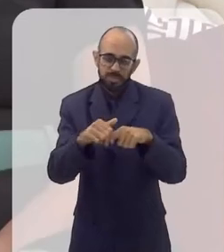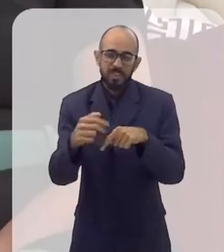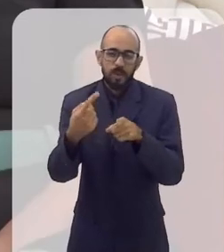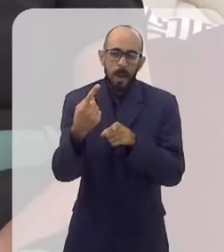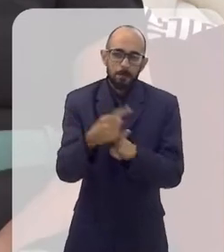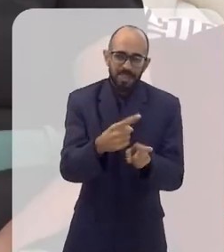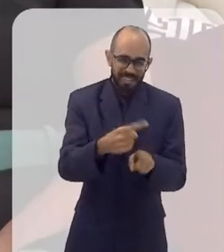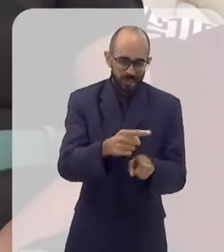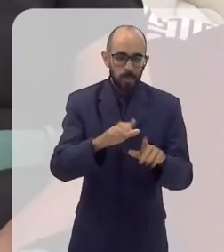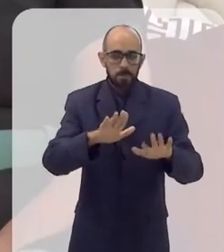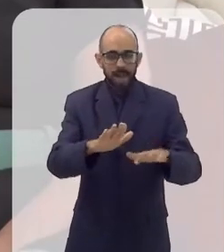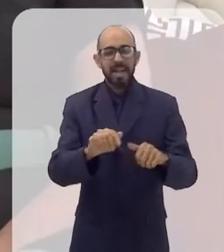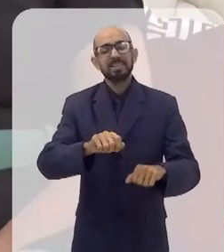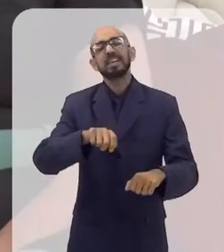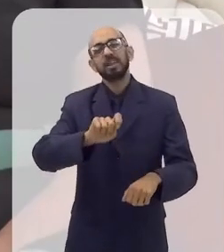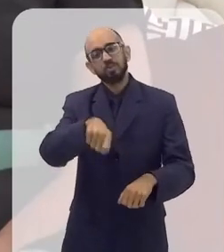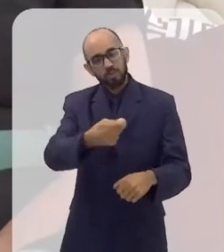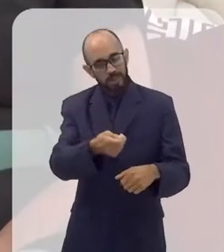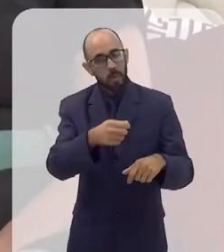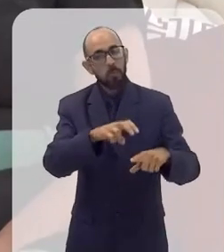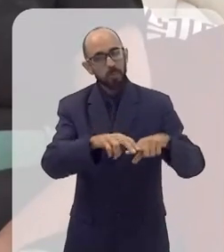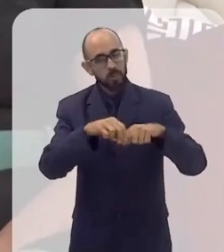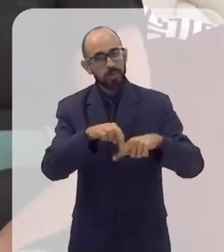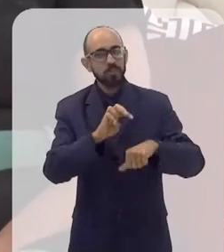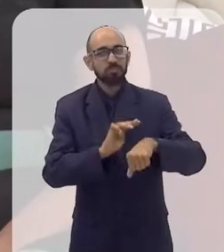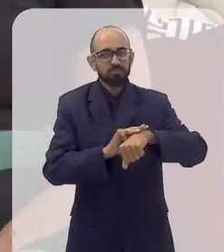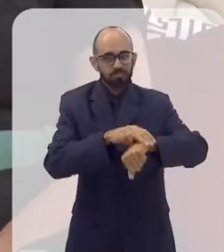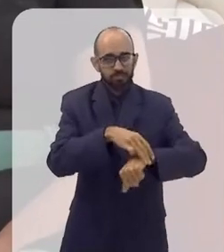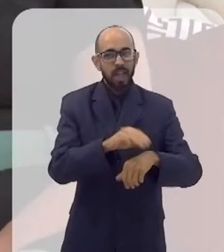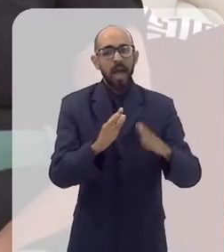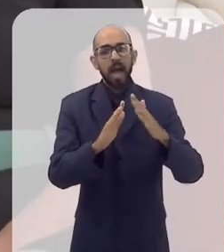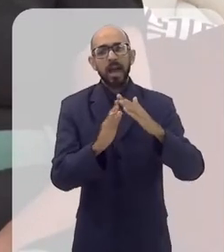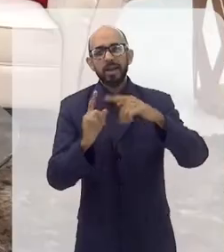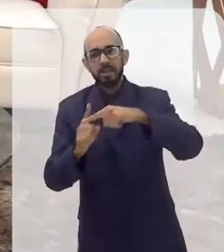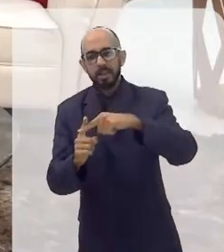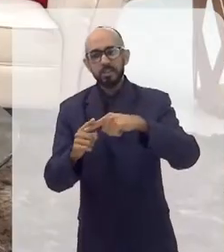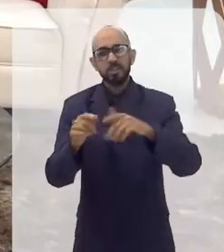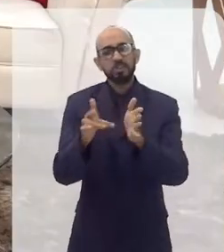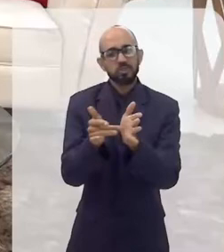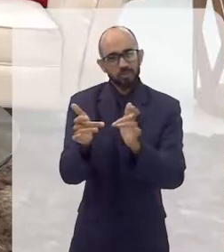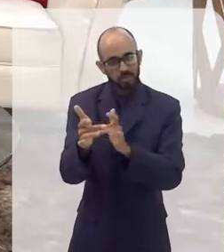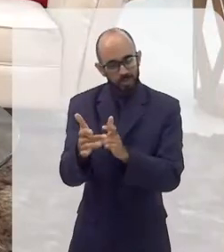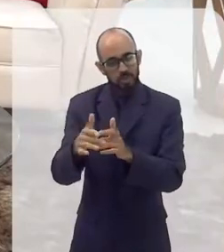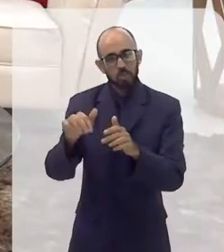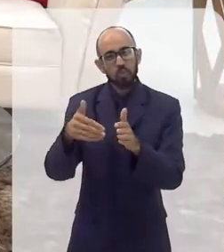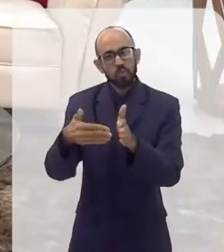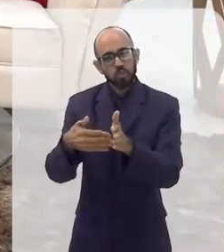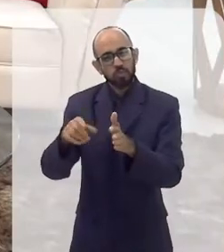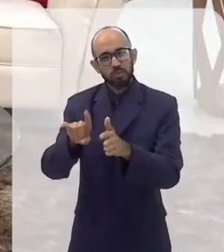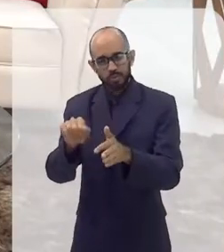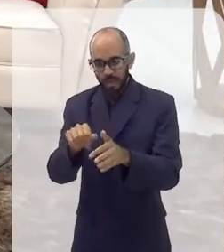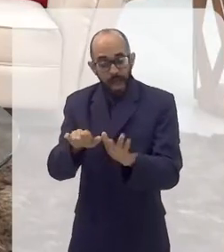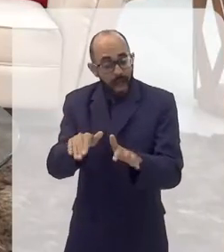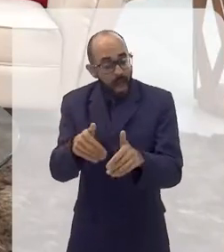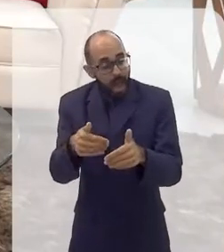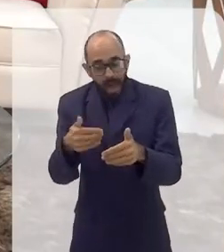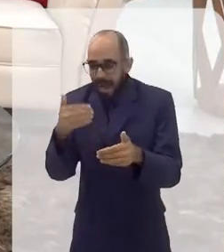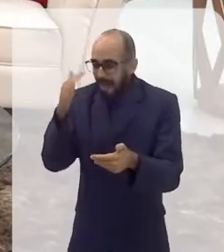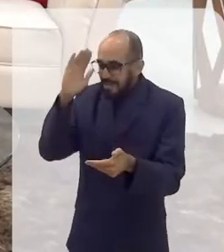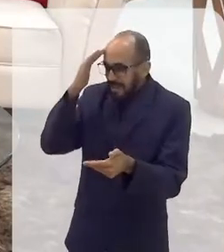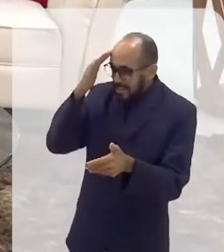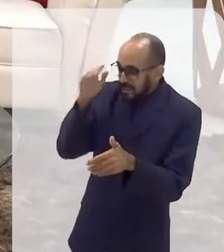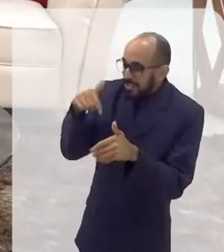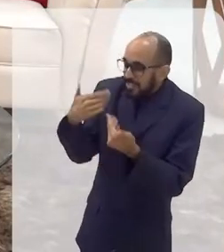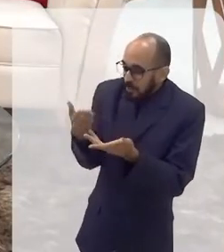nome da igreja, como você mencionou, a Igreja de Jesus Cristo dos Santos dos Últimos Dias. Ah, então não foi um nome de vocês, foi um nome